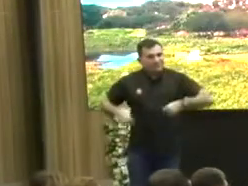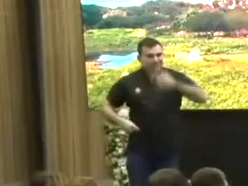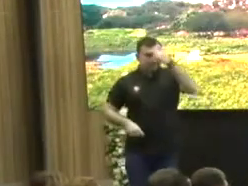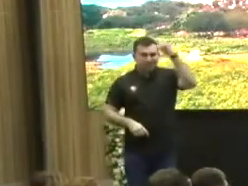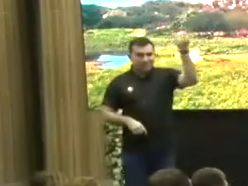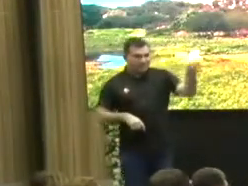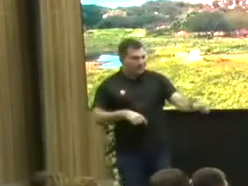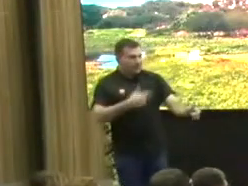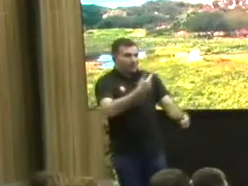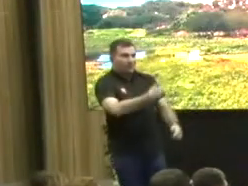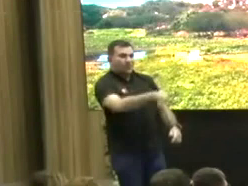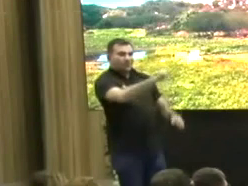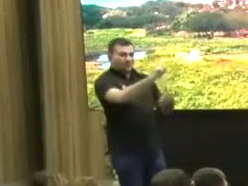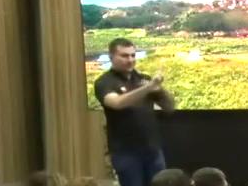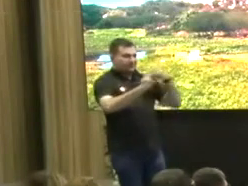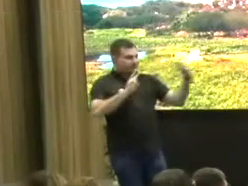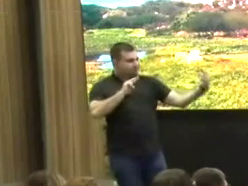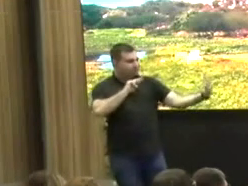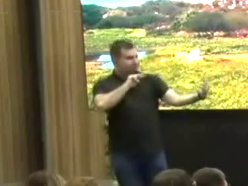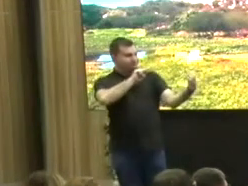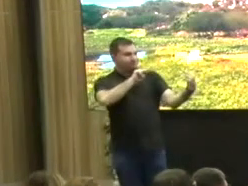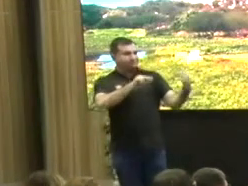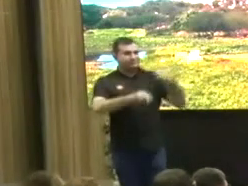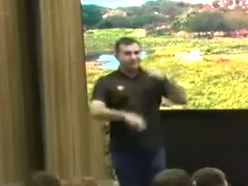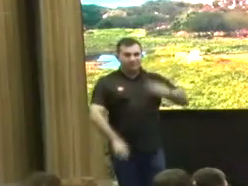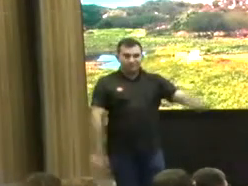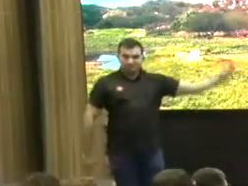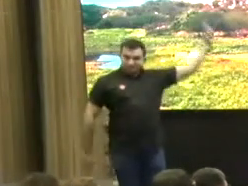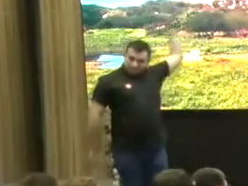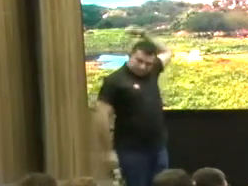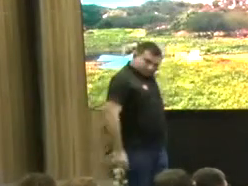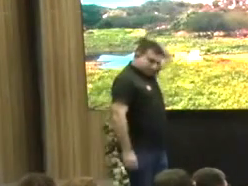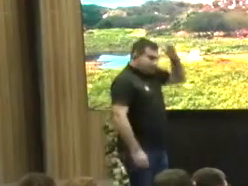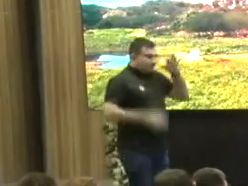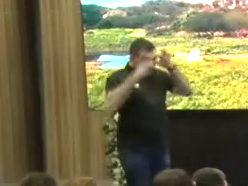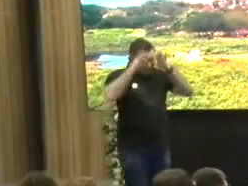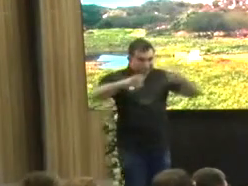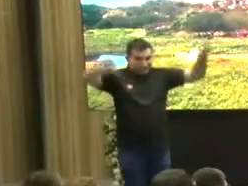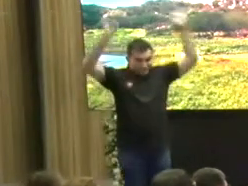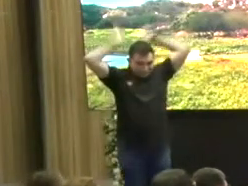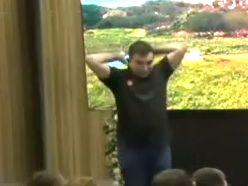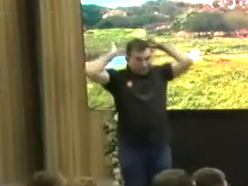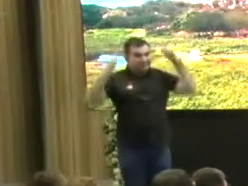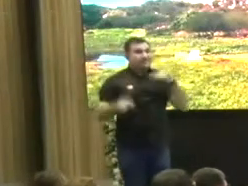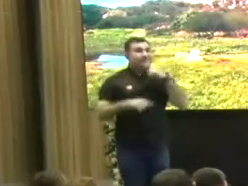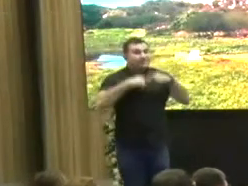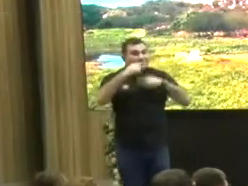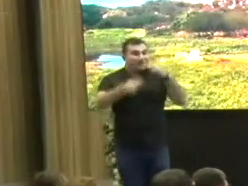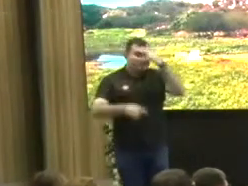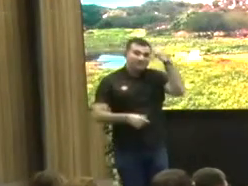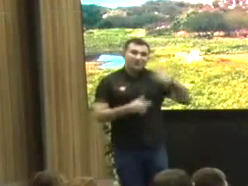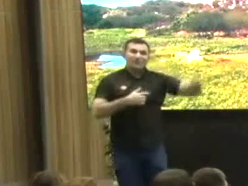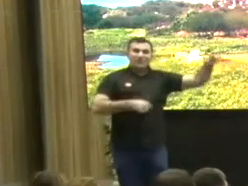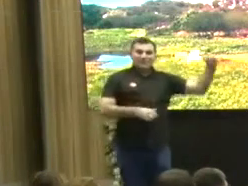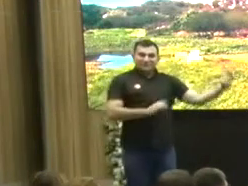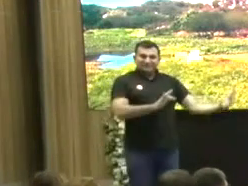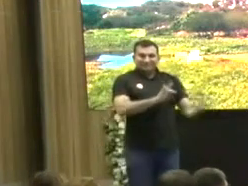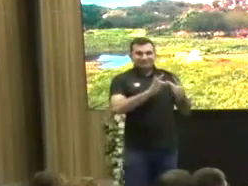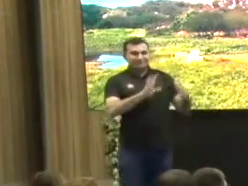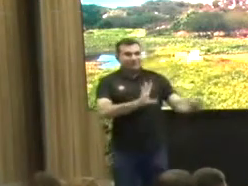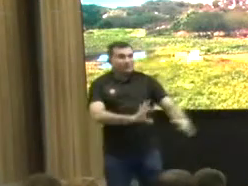me enxergar, porque os meus olhos não enxergam as minhas costas nem meus lados. É o outro que completa e que me permite